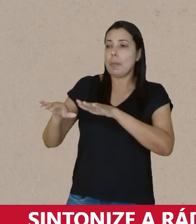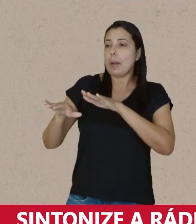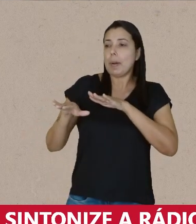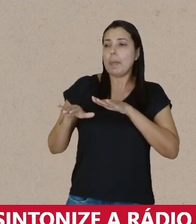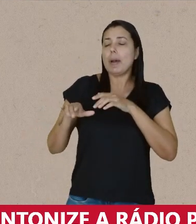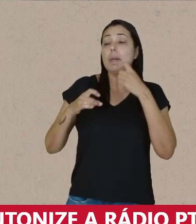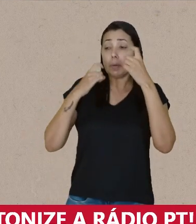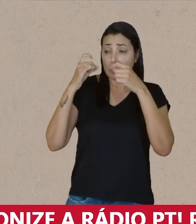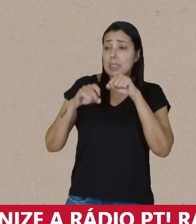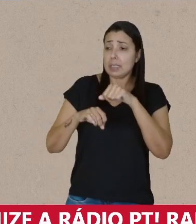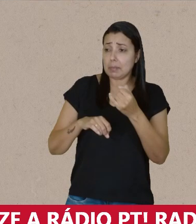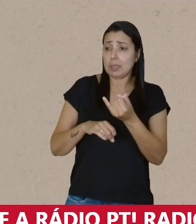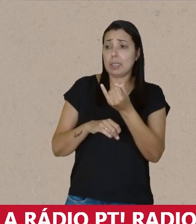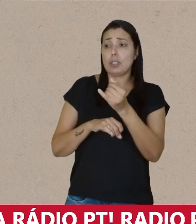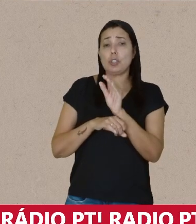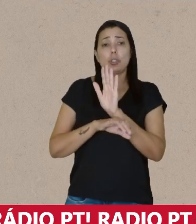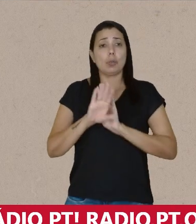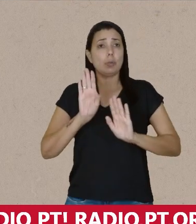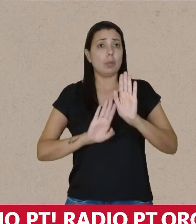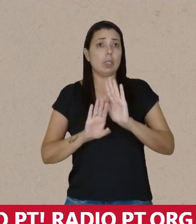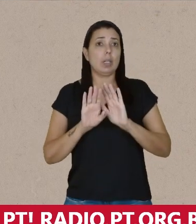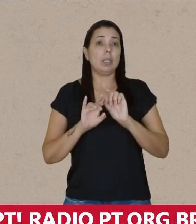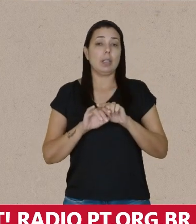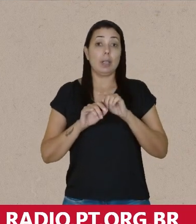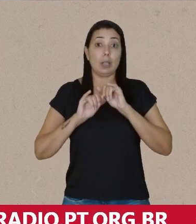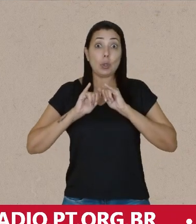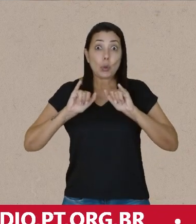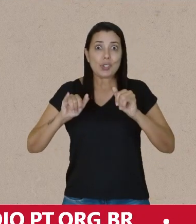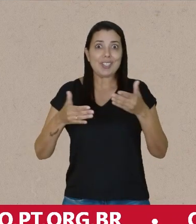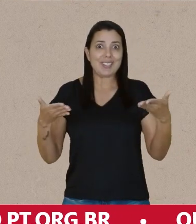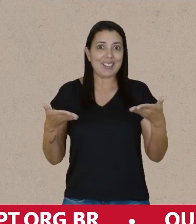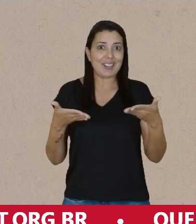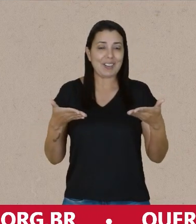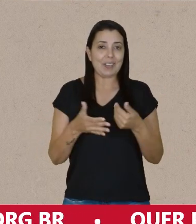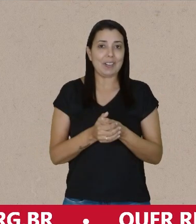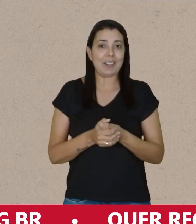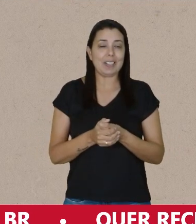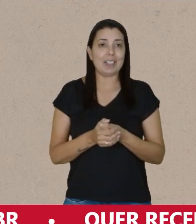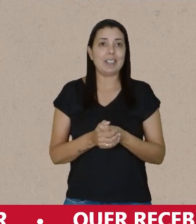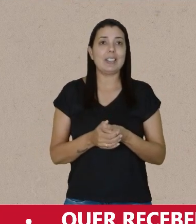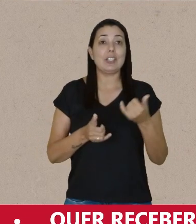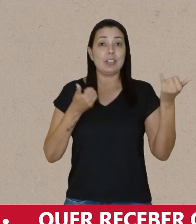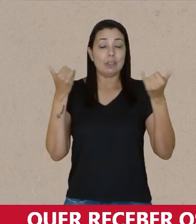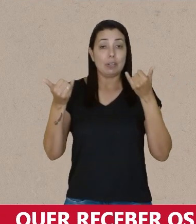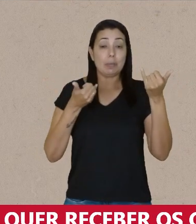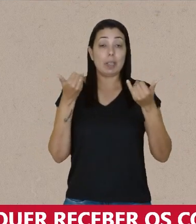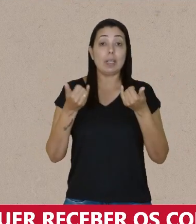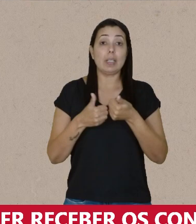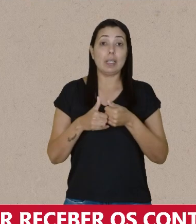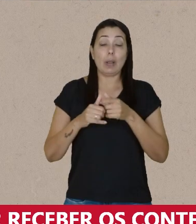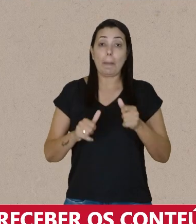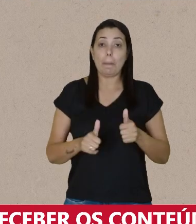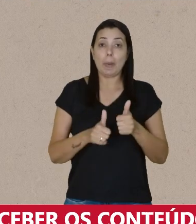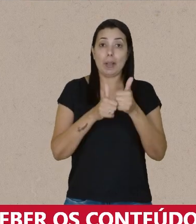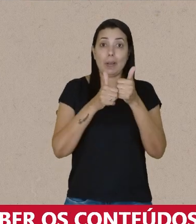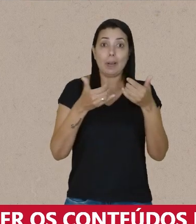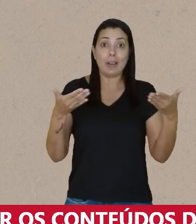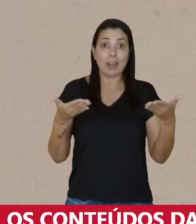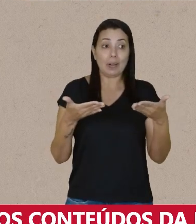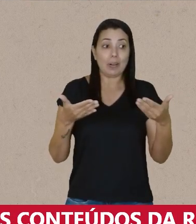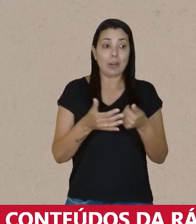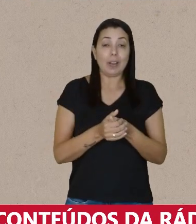muito importante que a gente continue se cuidando. Eu vou te dar uma super notícia agora. A produção acabou de me informar que nós estamos com a melhor